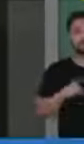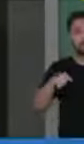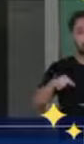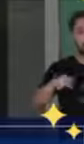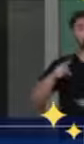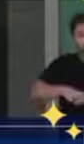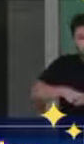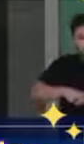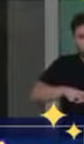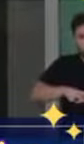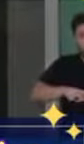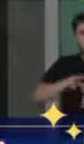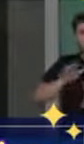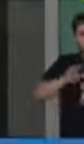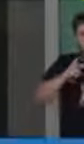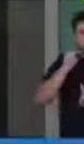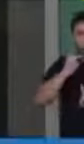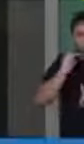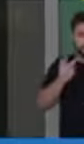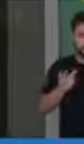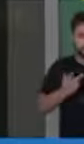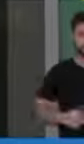estritamente política, sem fundamento jurídico nem...